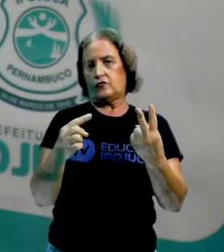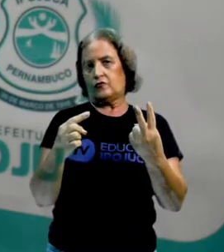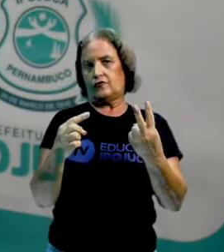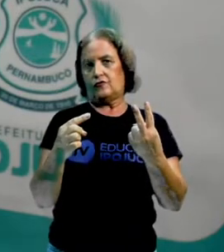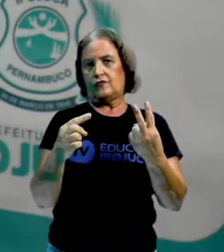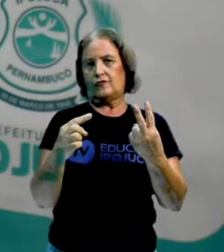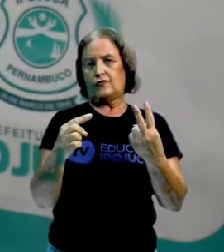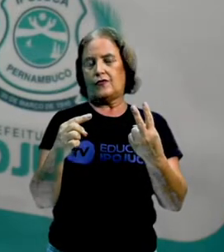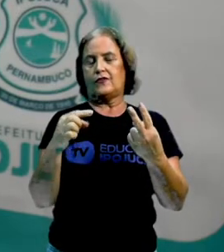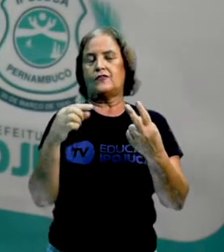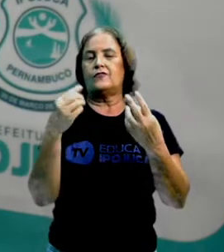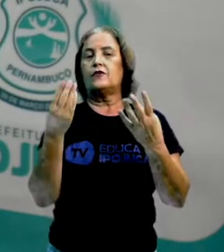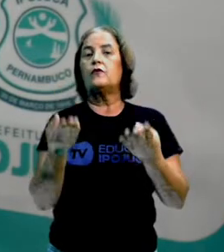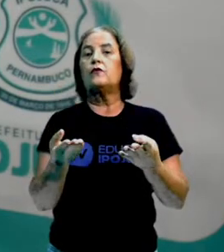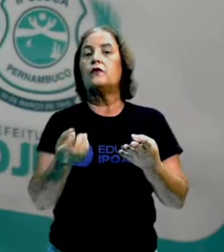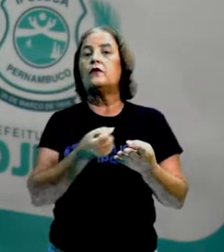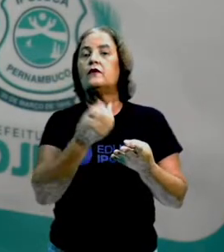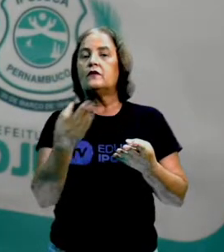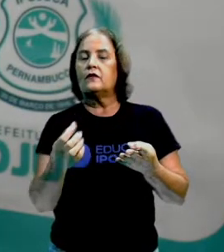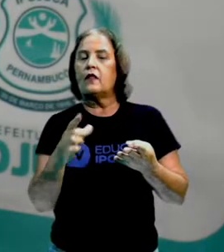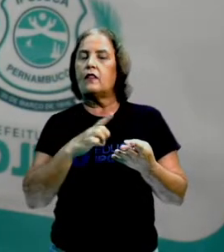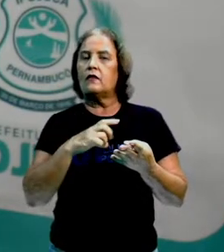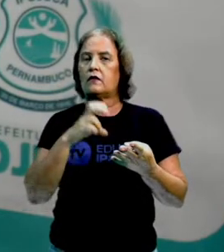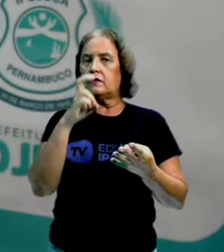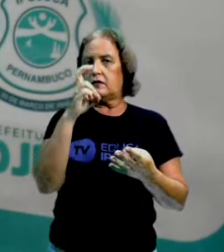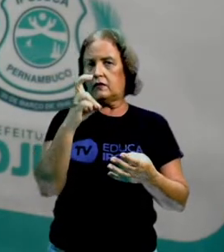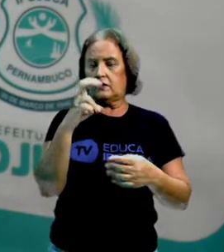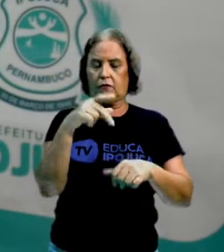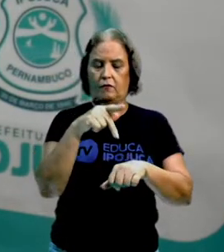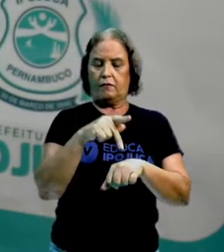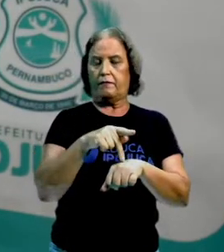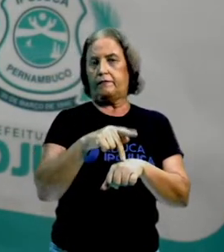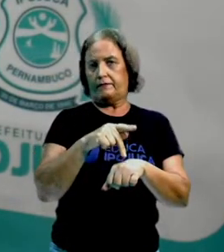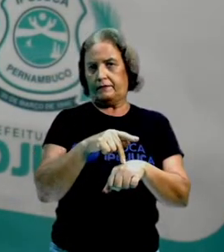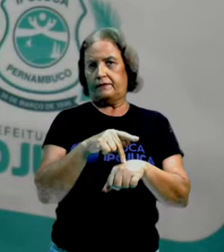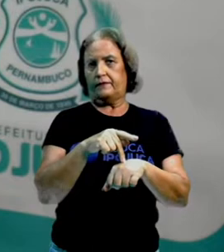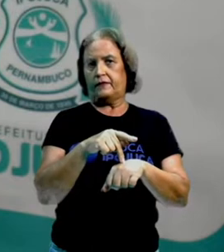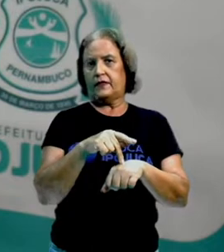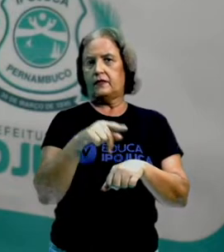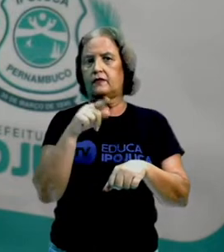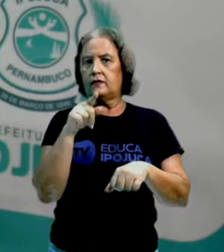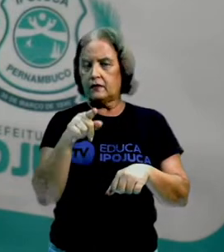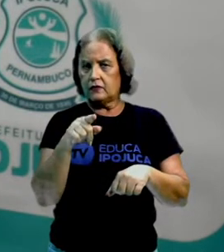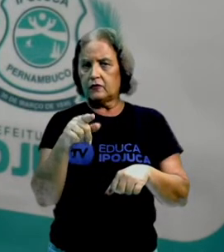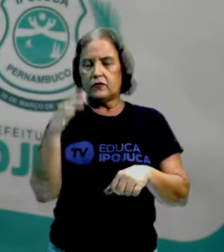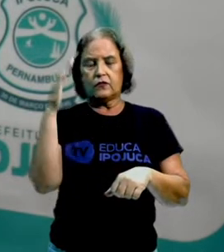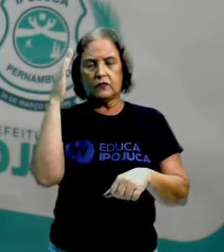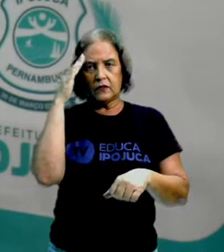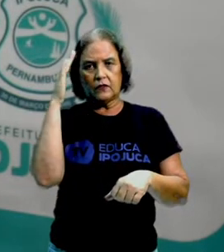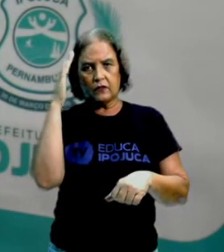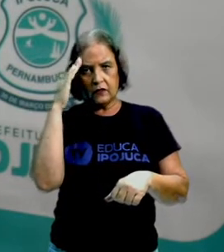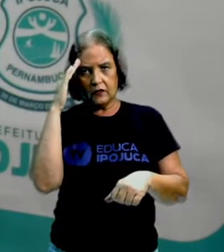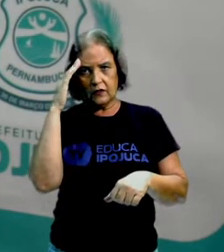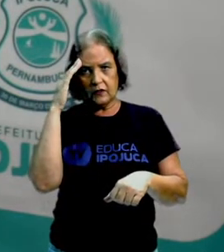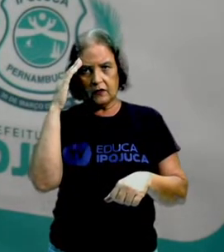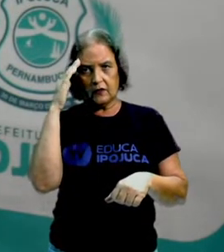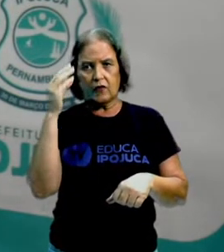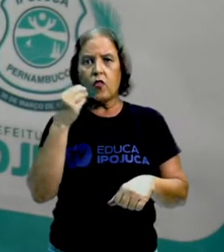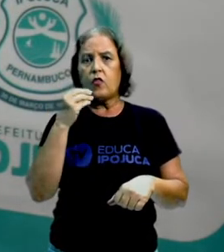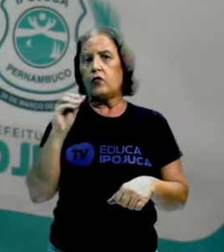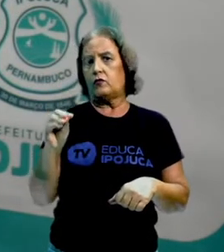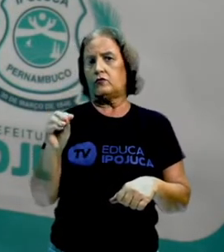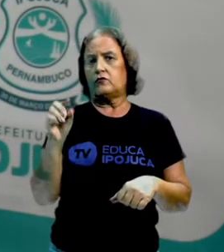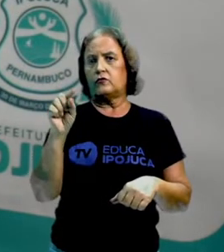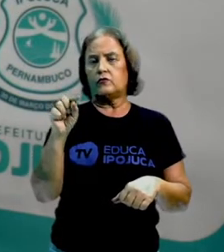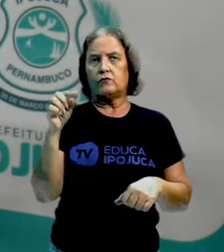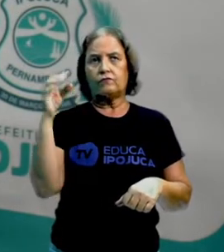é lógico que eu tenho 5 pedras. Então, é basicamente esse entendimento que eu quero que vocês tenham. Um processo lógico de raciocínio e